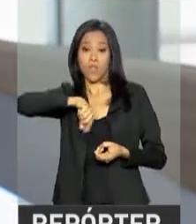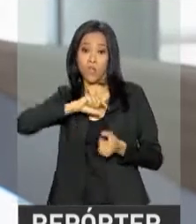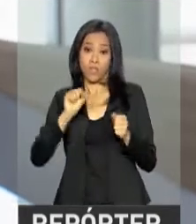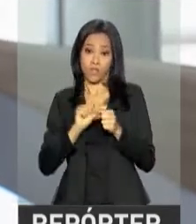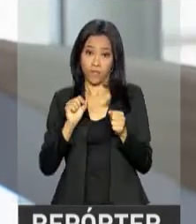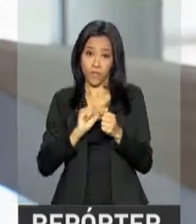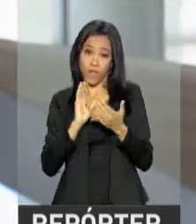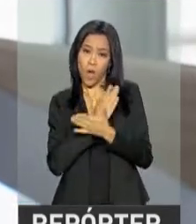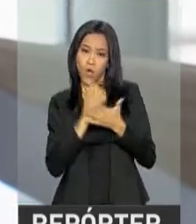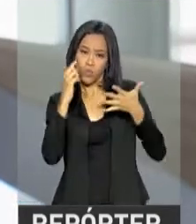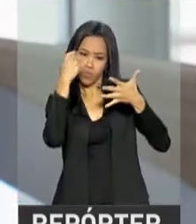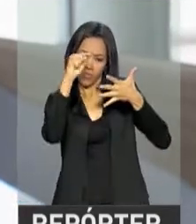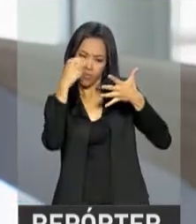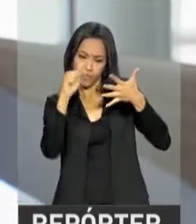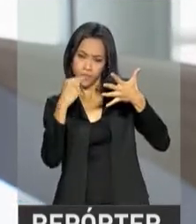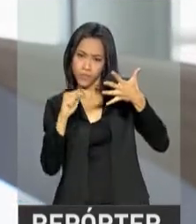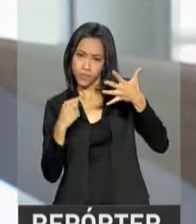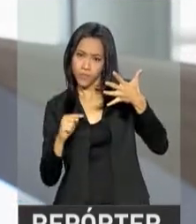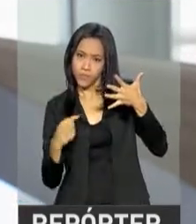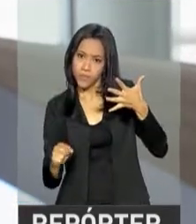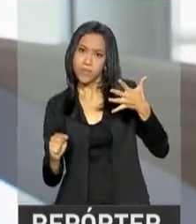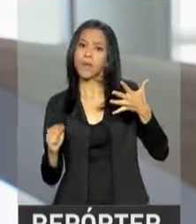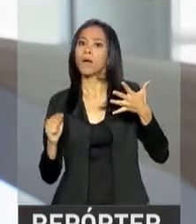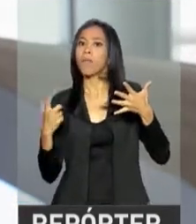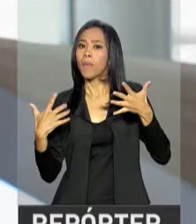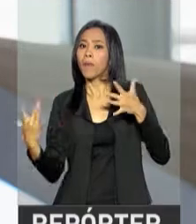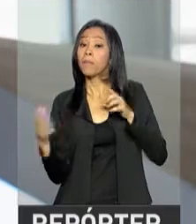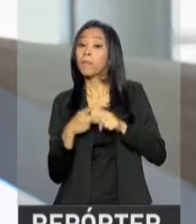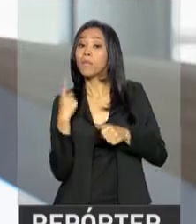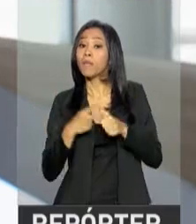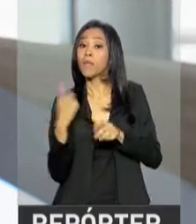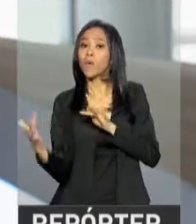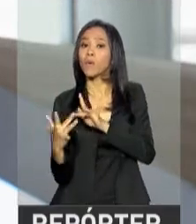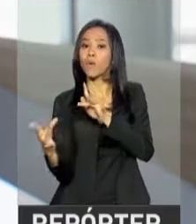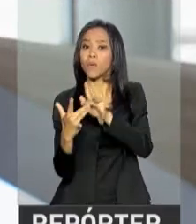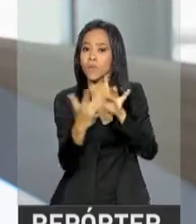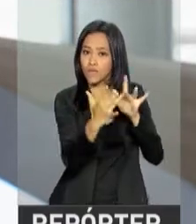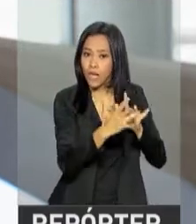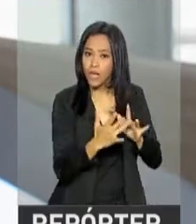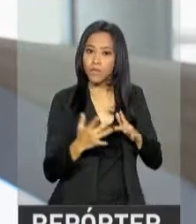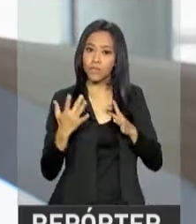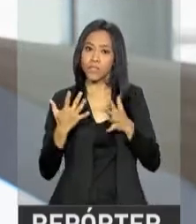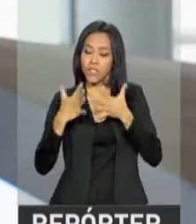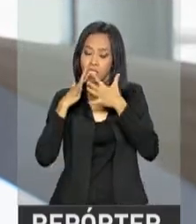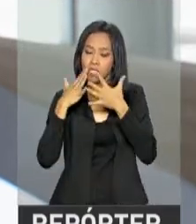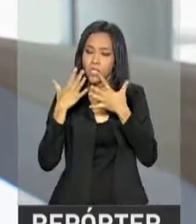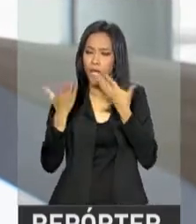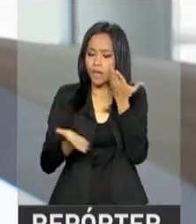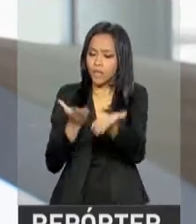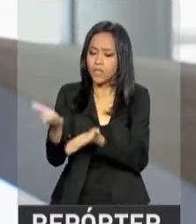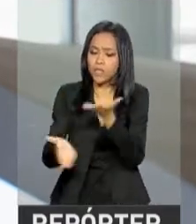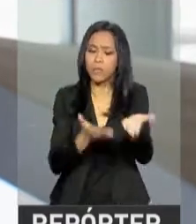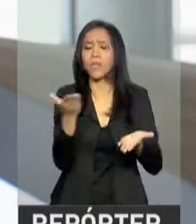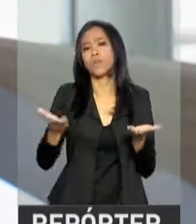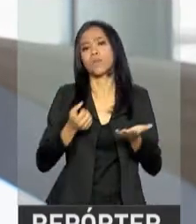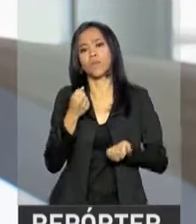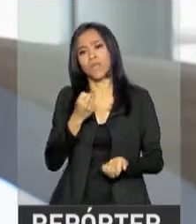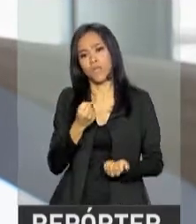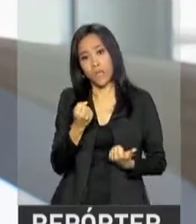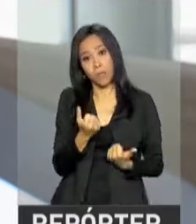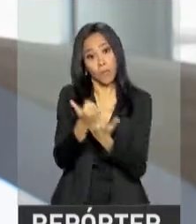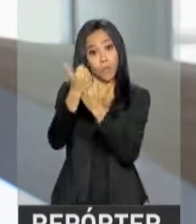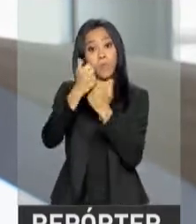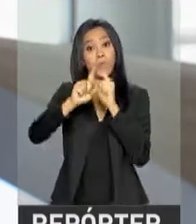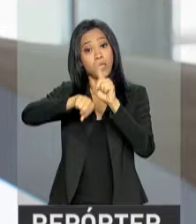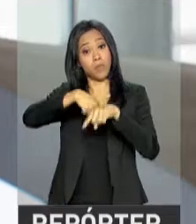pontos realmente para fomentar uma rede primeiro estabelecer uma rede de atendimento de assistência para também depois pensar